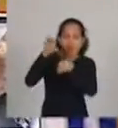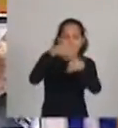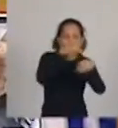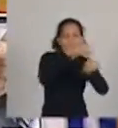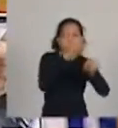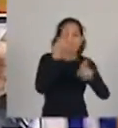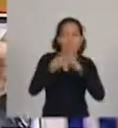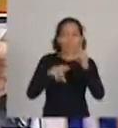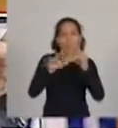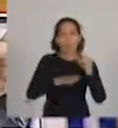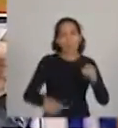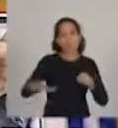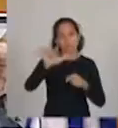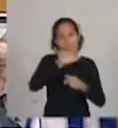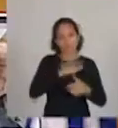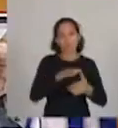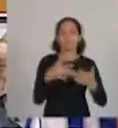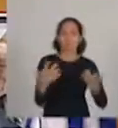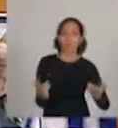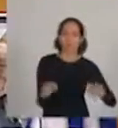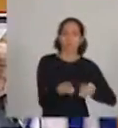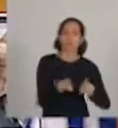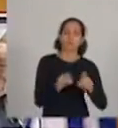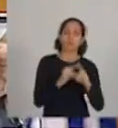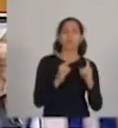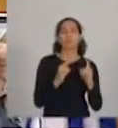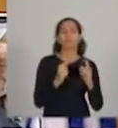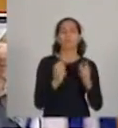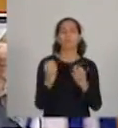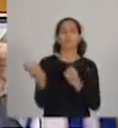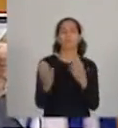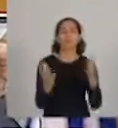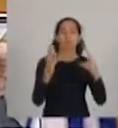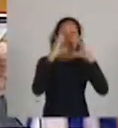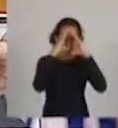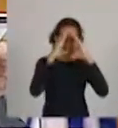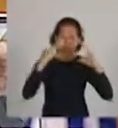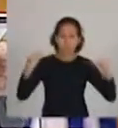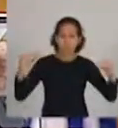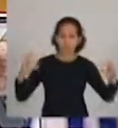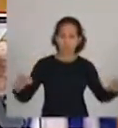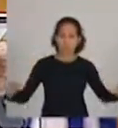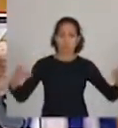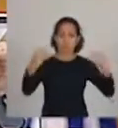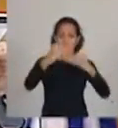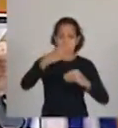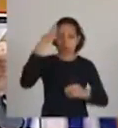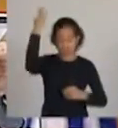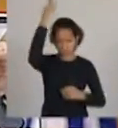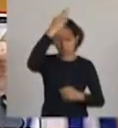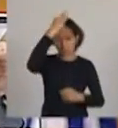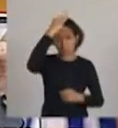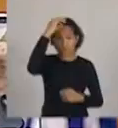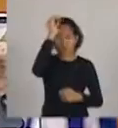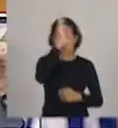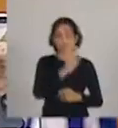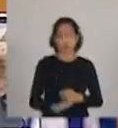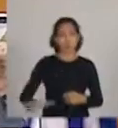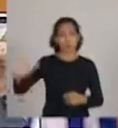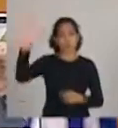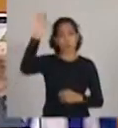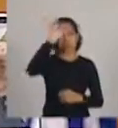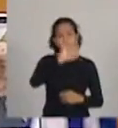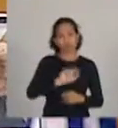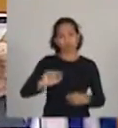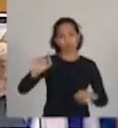ser repassadas para até trazer tranquilidade e informar todo o estado do Espírito Santo e o país. Então, até como